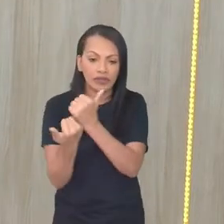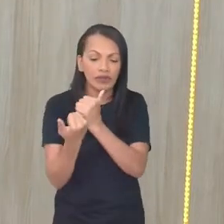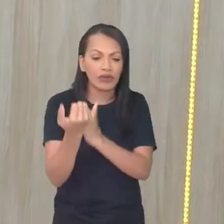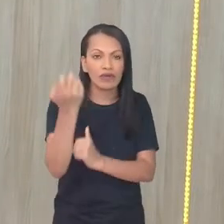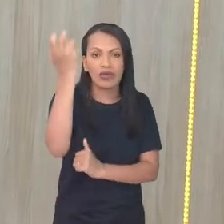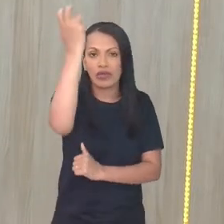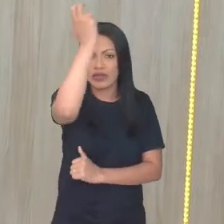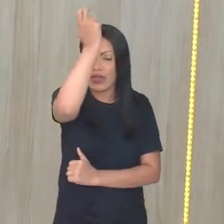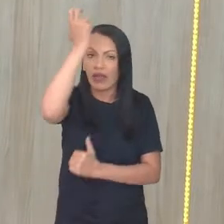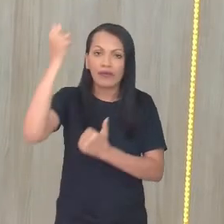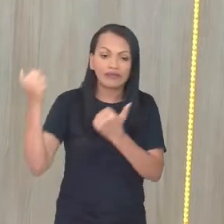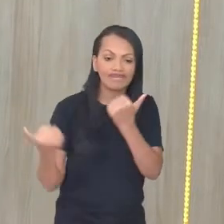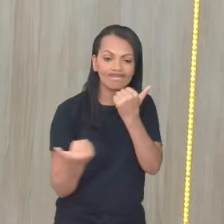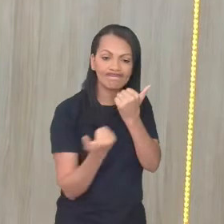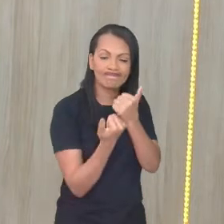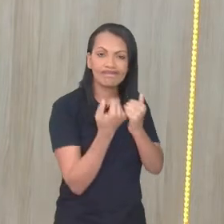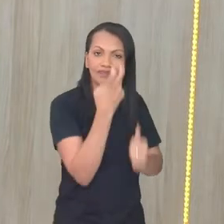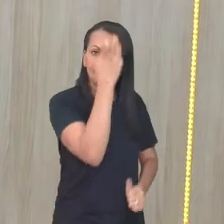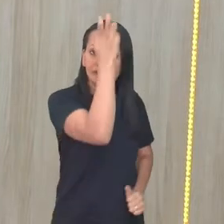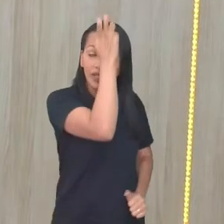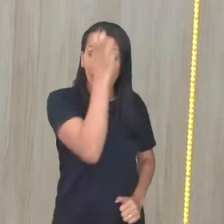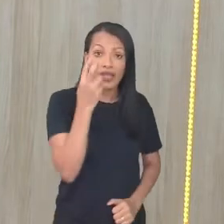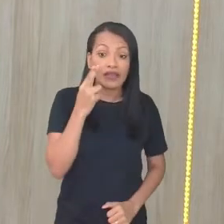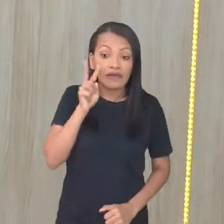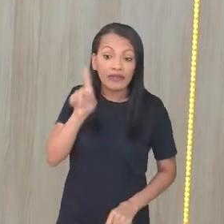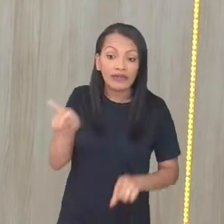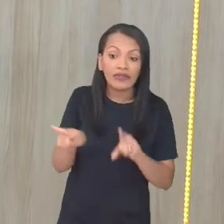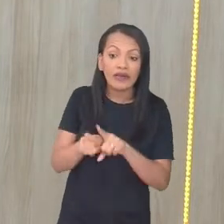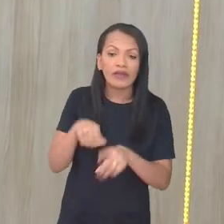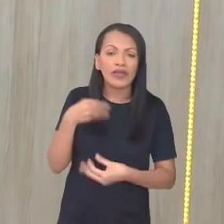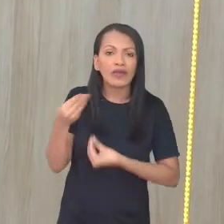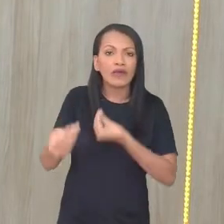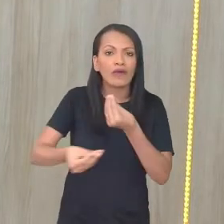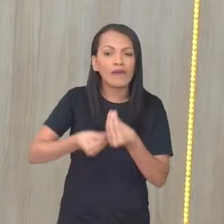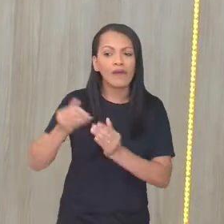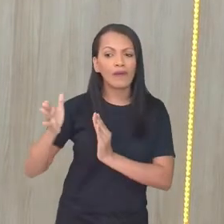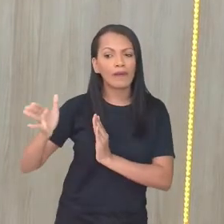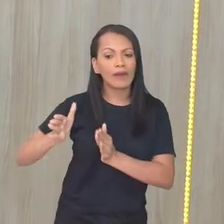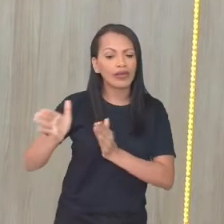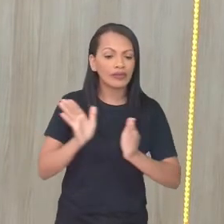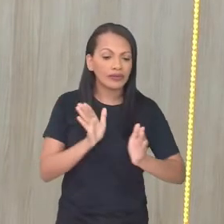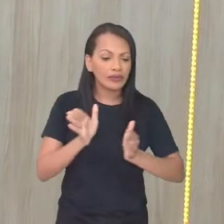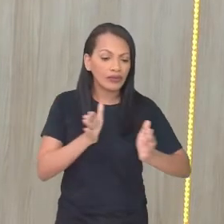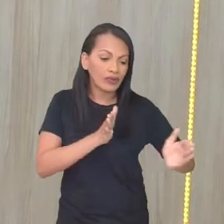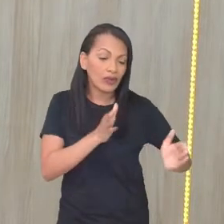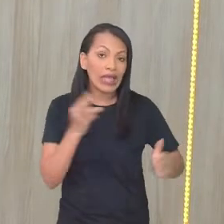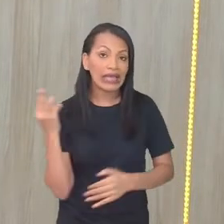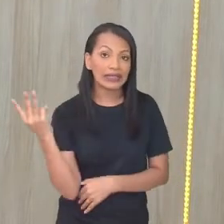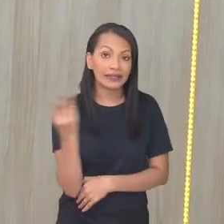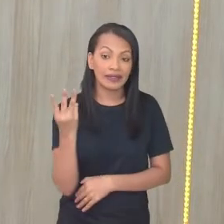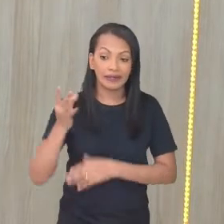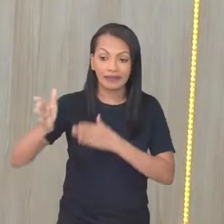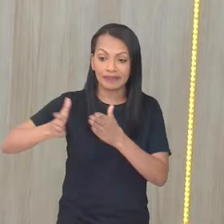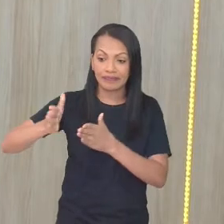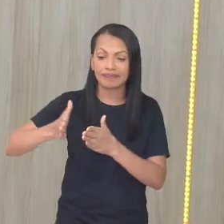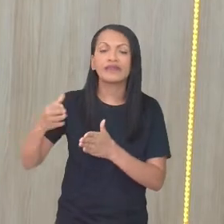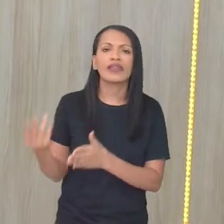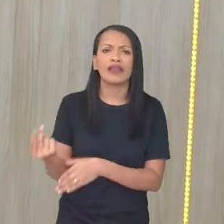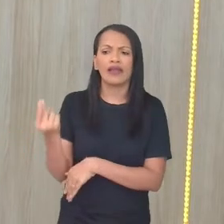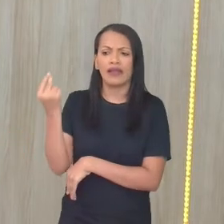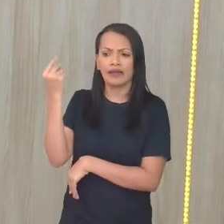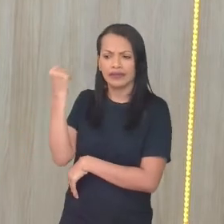governando ali o Egito. E a gente viu a divisão, né, da história do Egito em 3 períodos, né, Antigo Império,